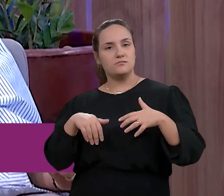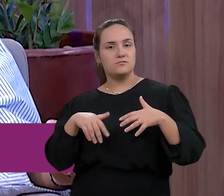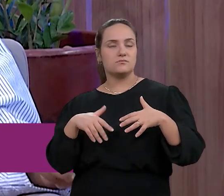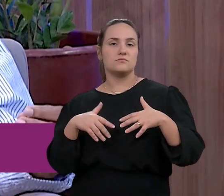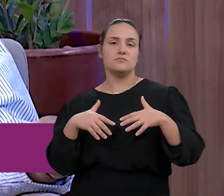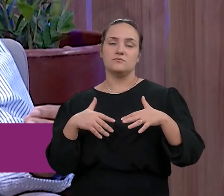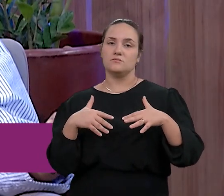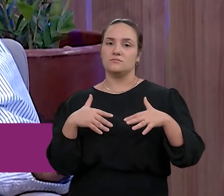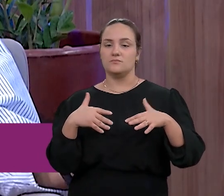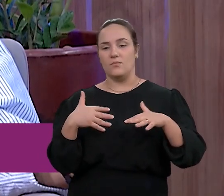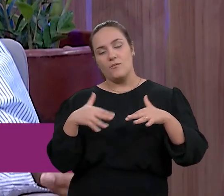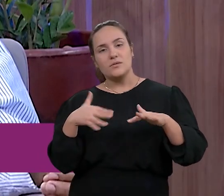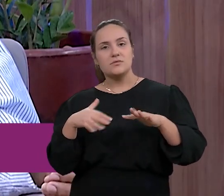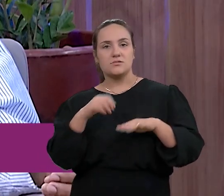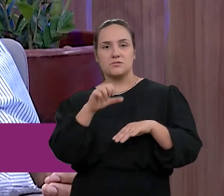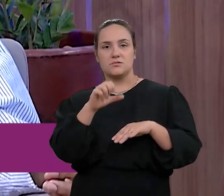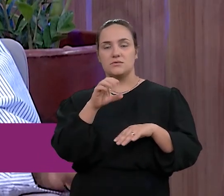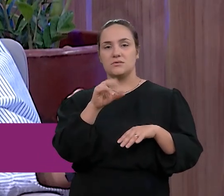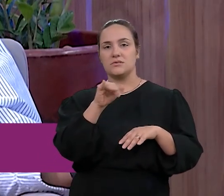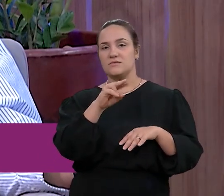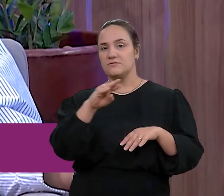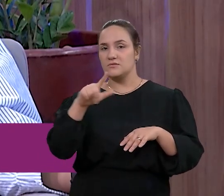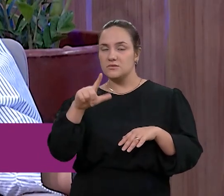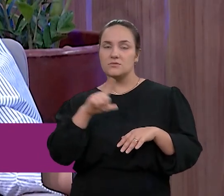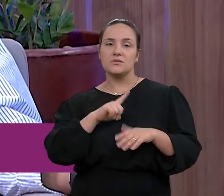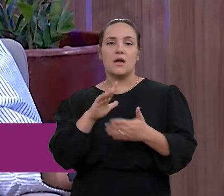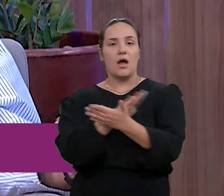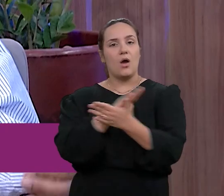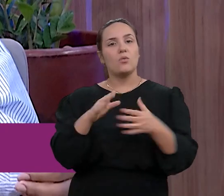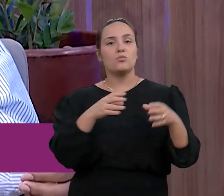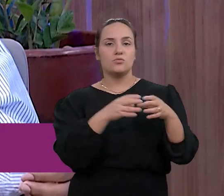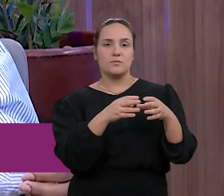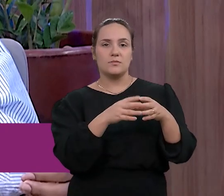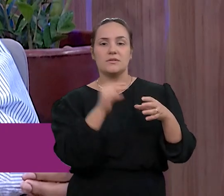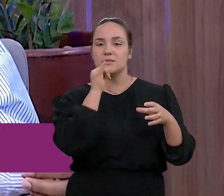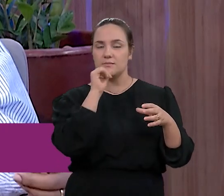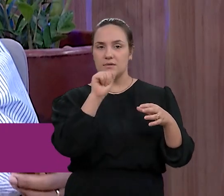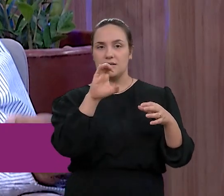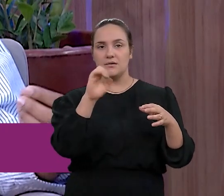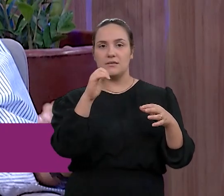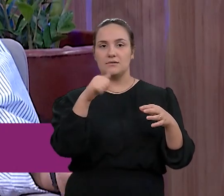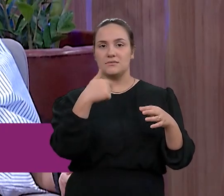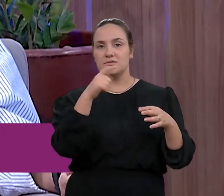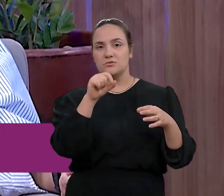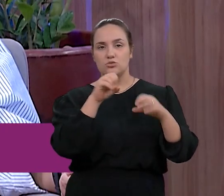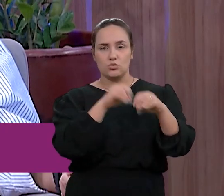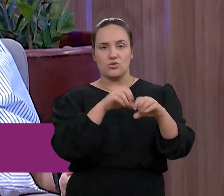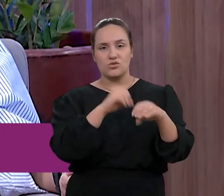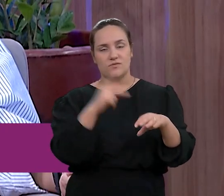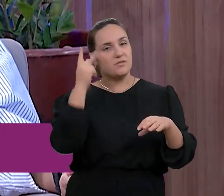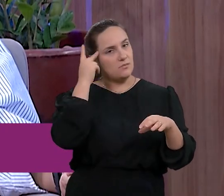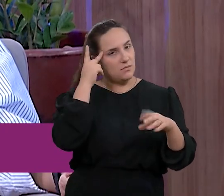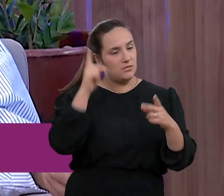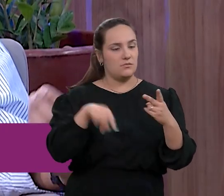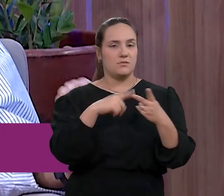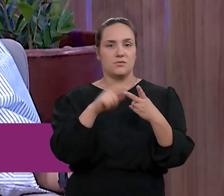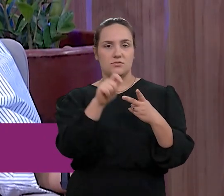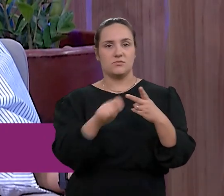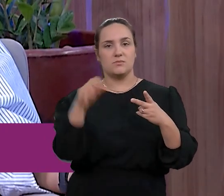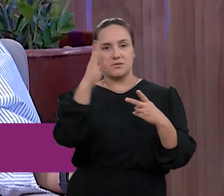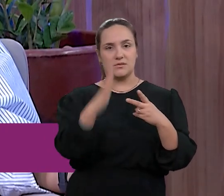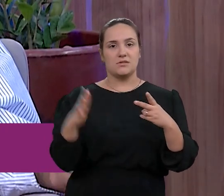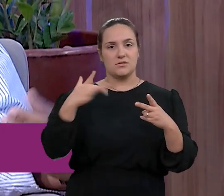Cívico ele é suportado por algumas organizações então a a ação educativa que é uma organização de São Paulo a Associação Brasileira de saúde mental